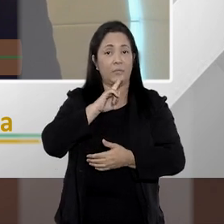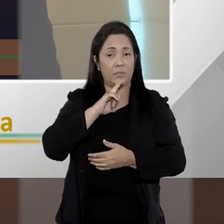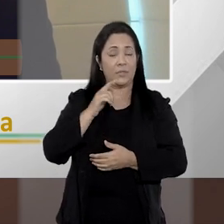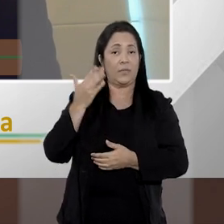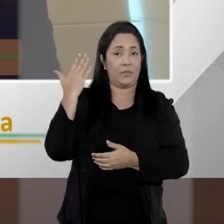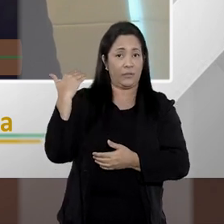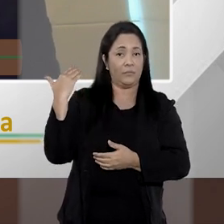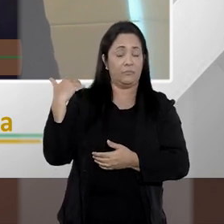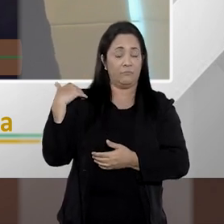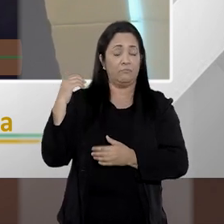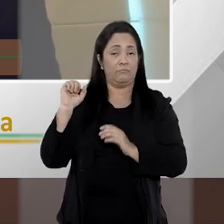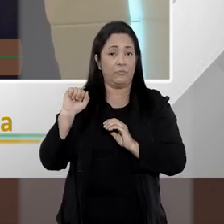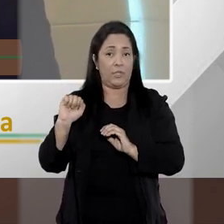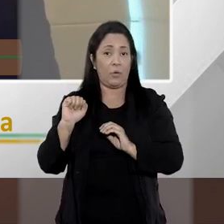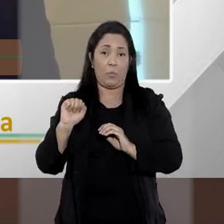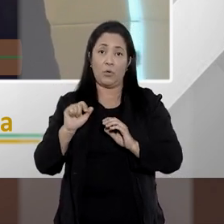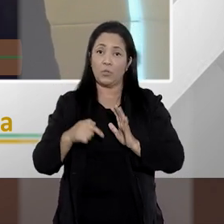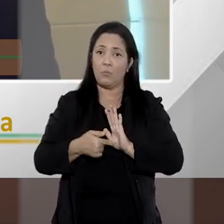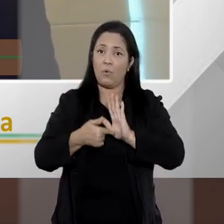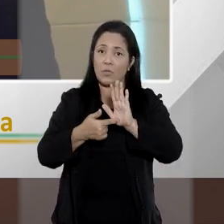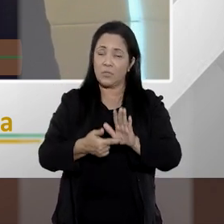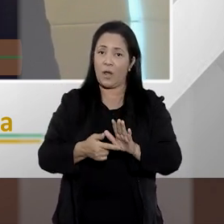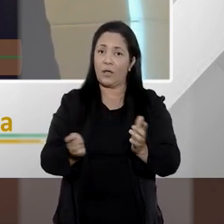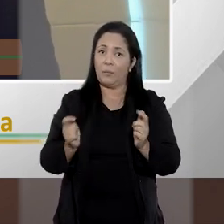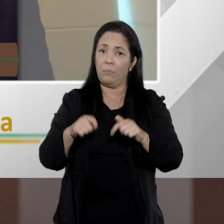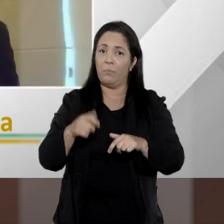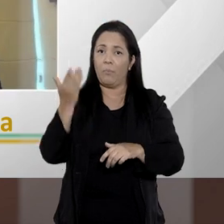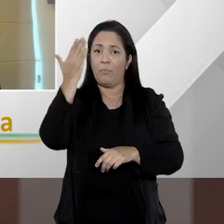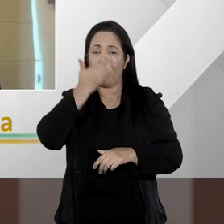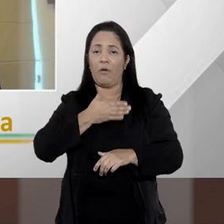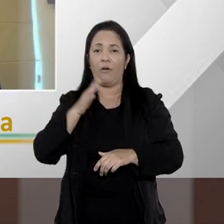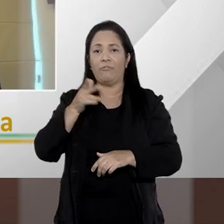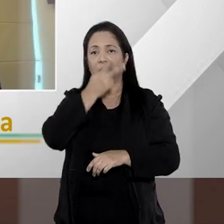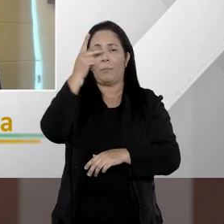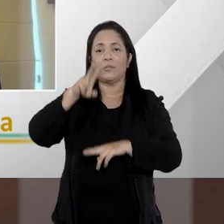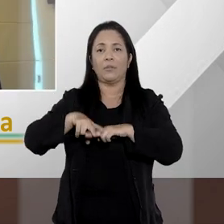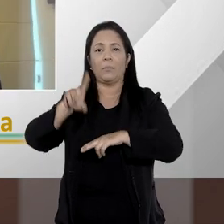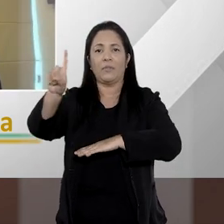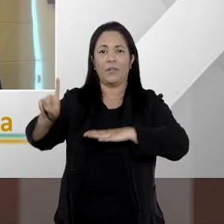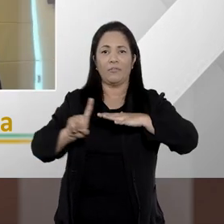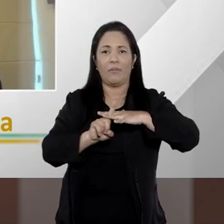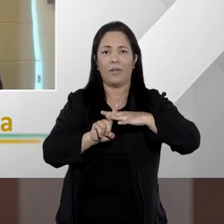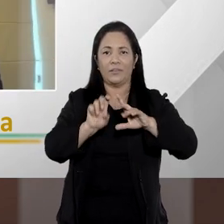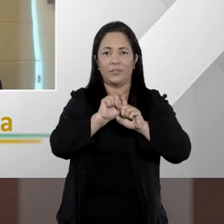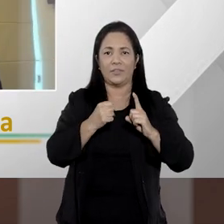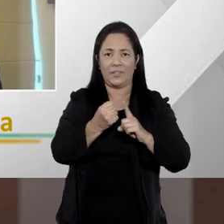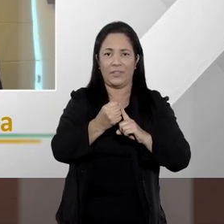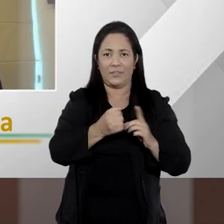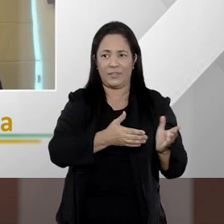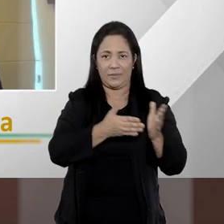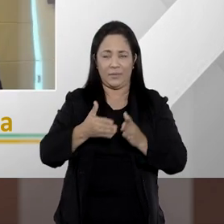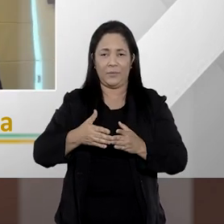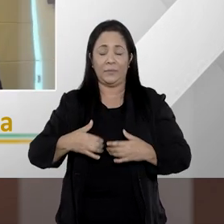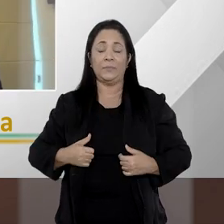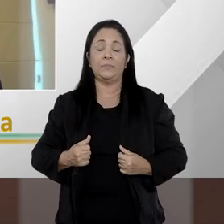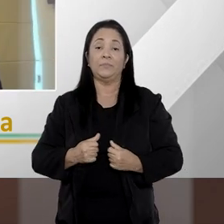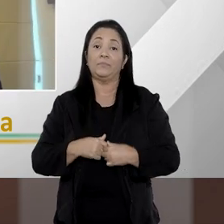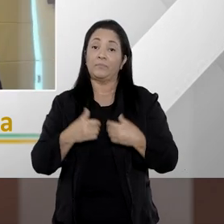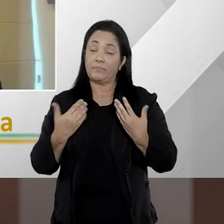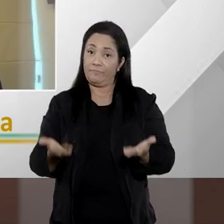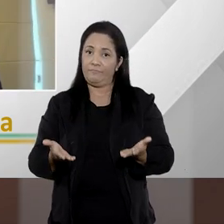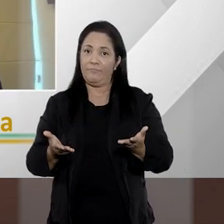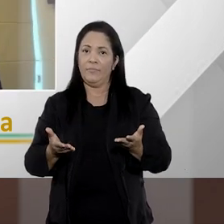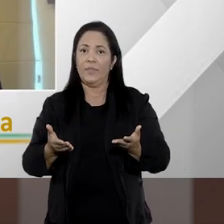destacaria envolvendo a ressocialização. Fátima. Uhum. Agora, professor Flávio, quando a regressão de